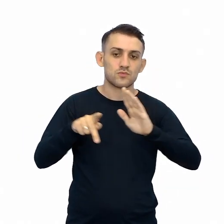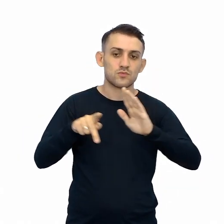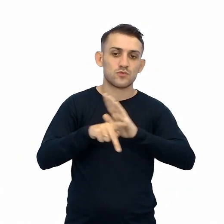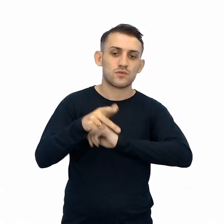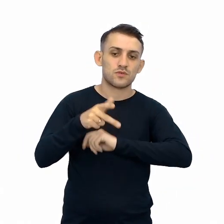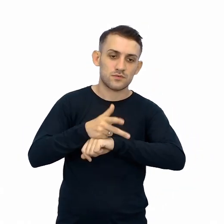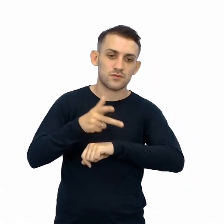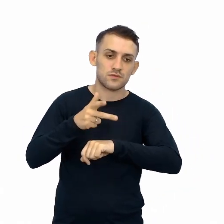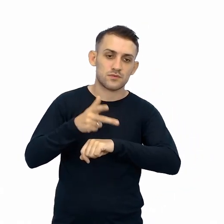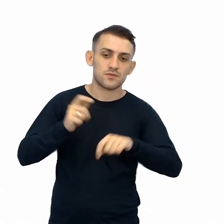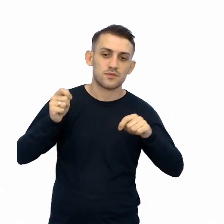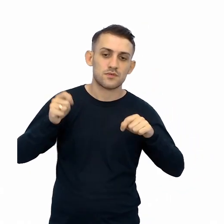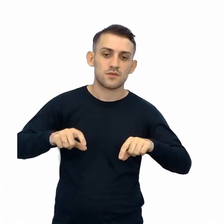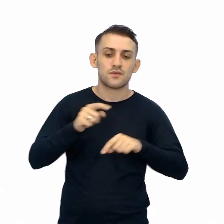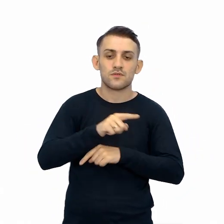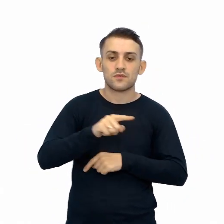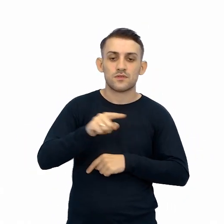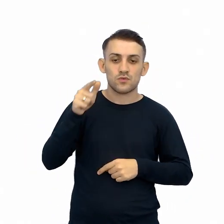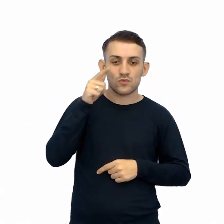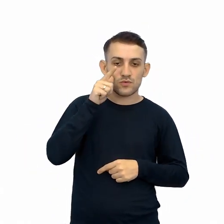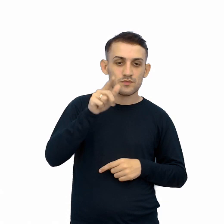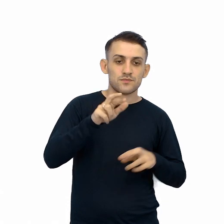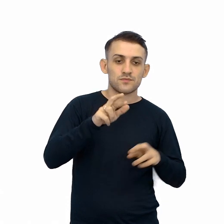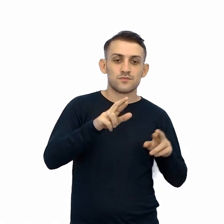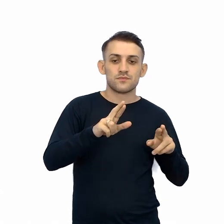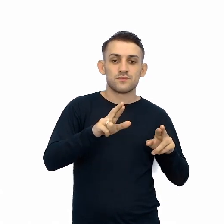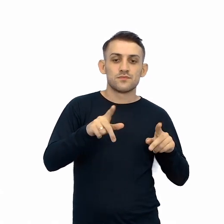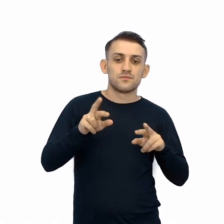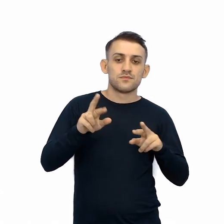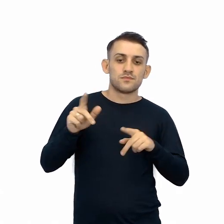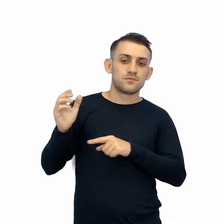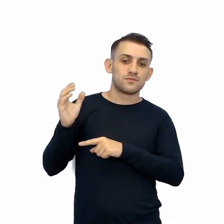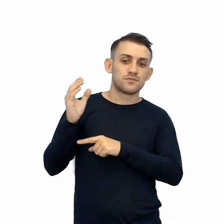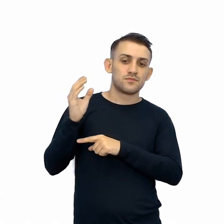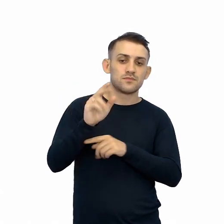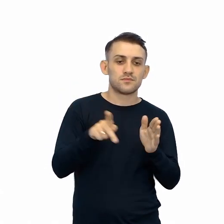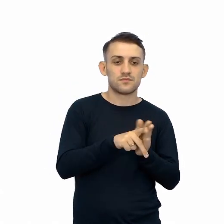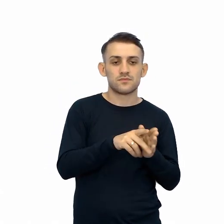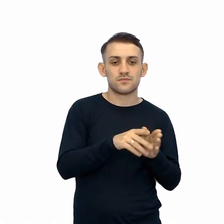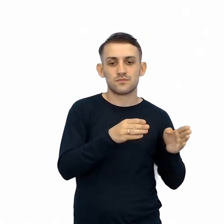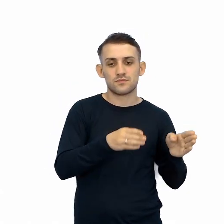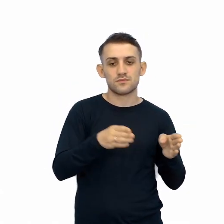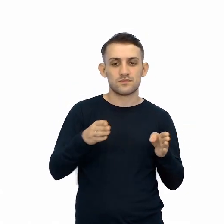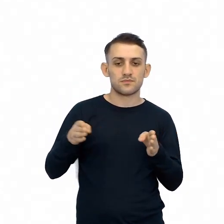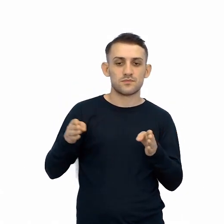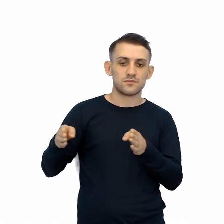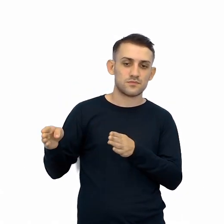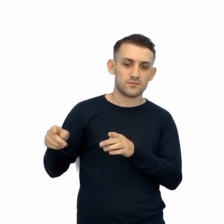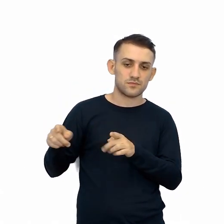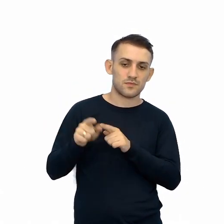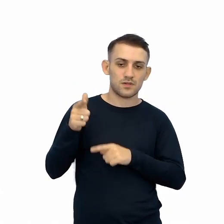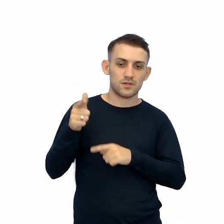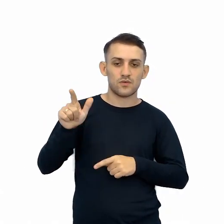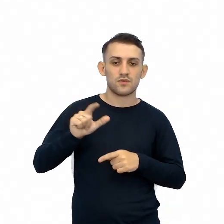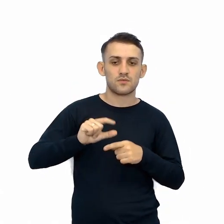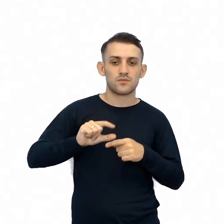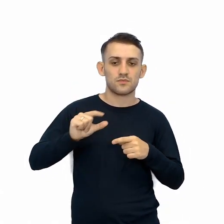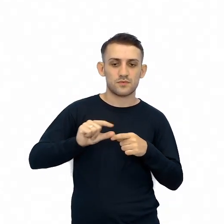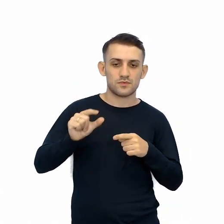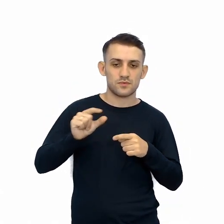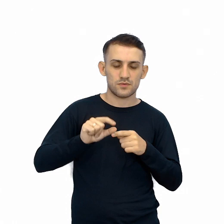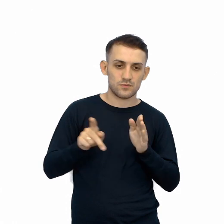vídeo, para que você possa diferenciar a transmissão de etapa da transmissão das pílulas,